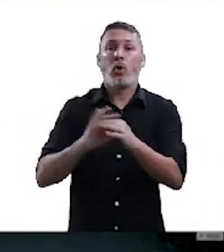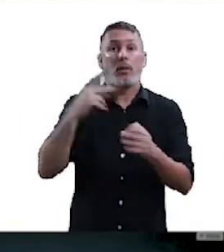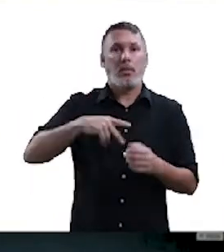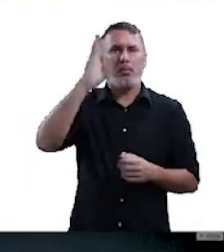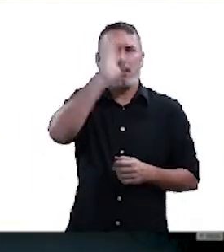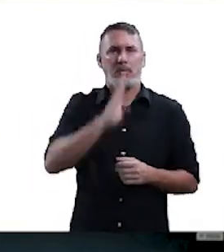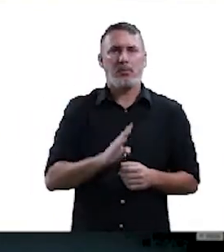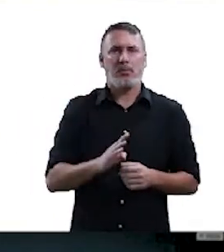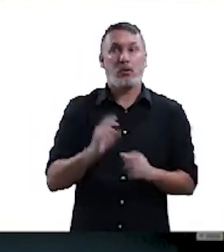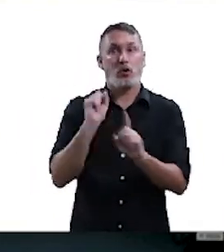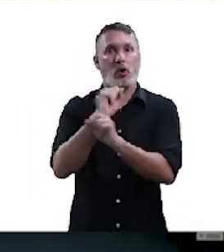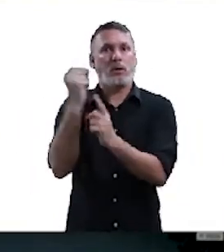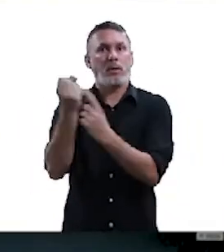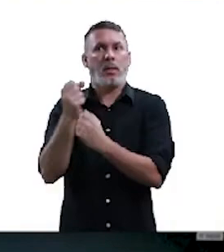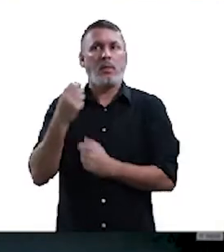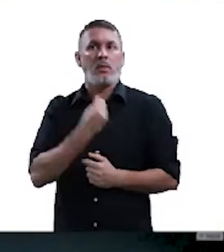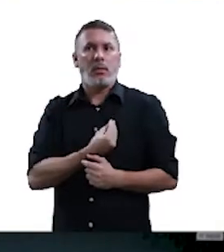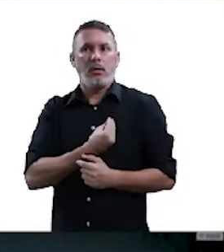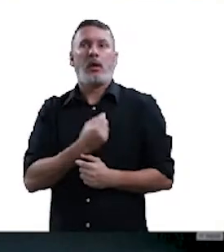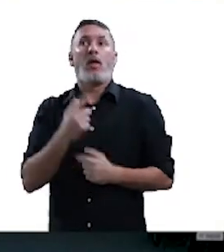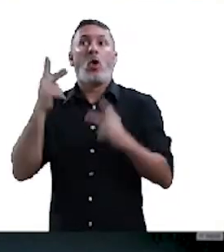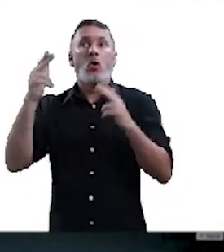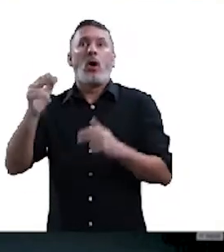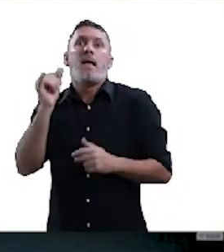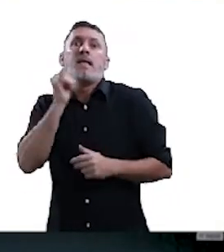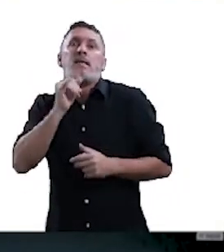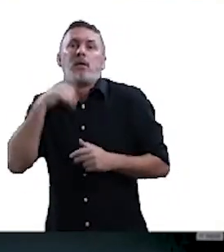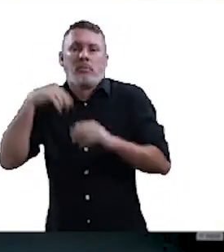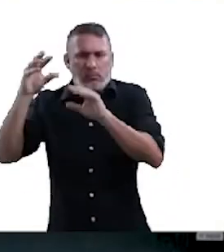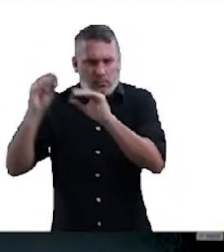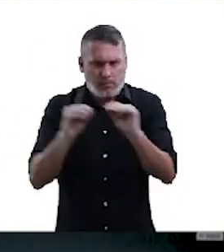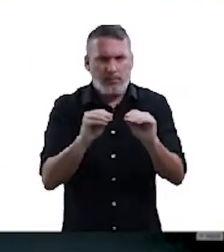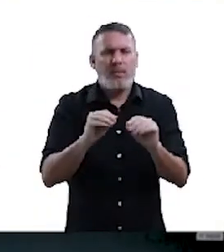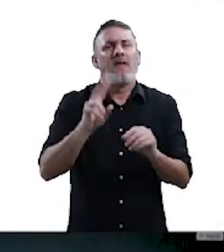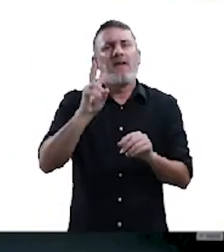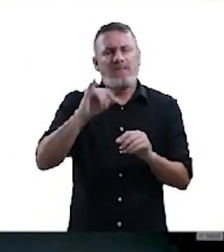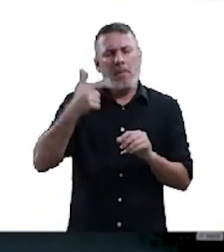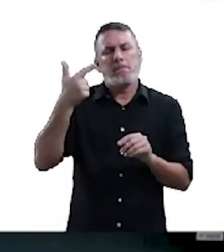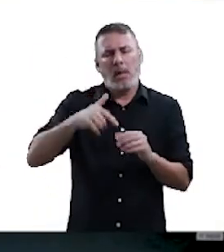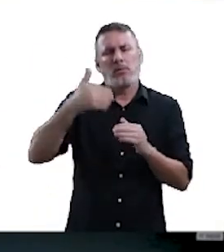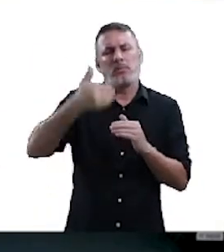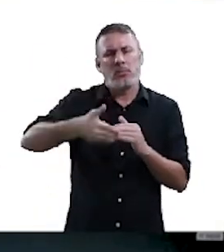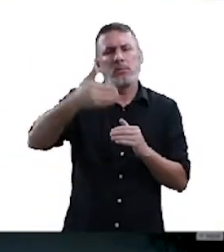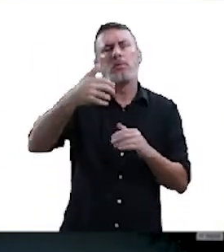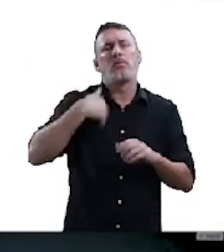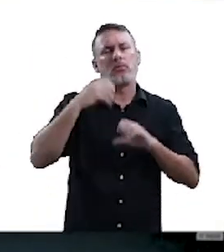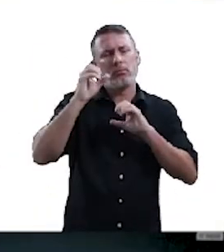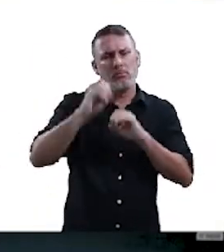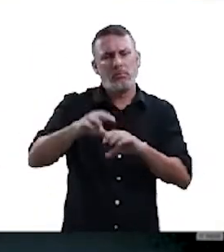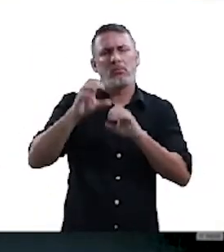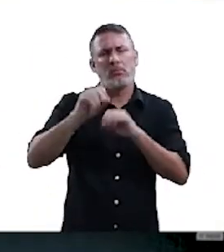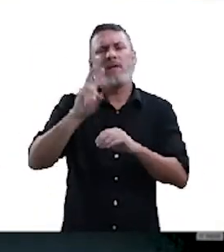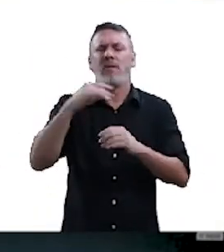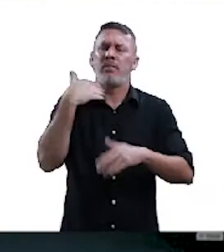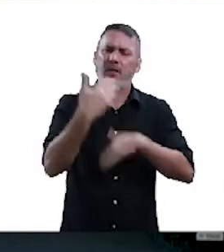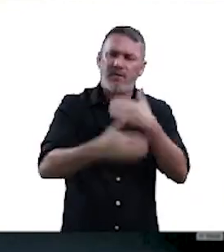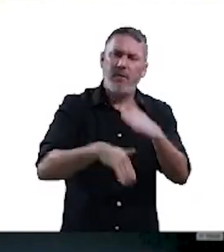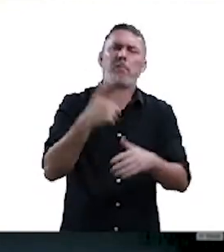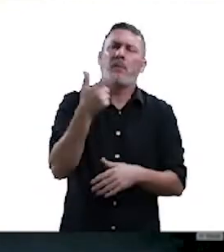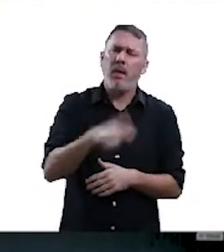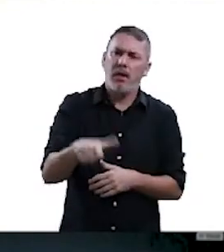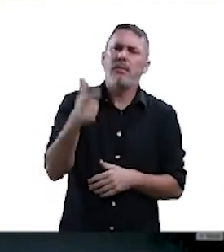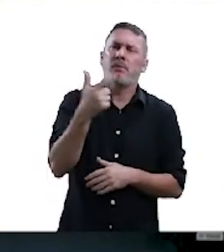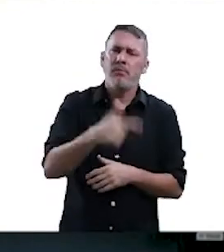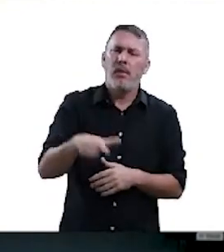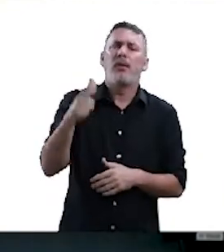brasileiro e com a sociedade. Nós teremos outras aulas, sim, falando de desenvolvimento, outras aulas